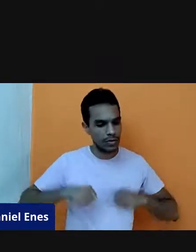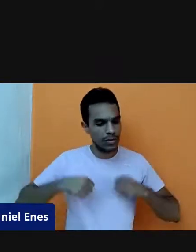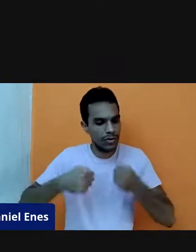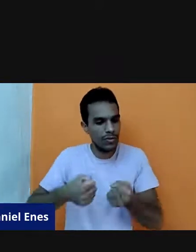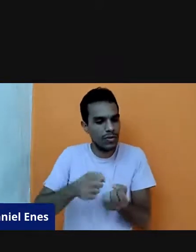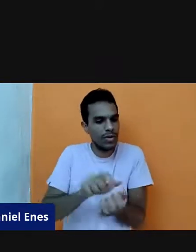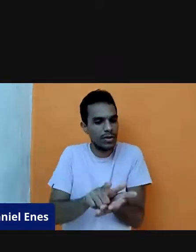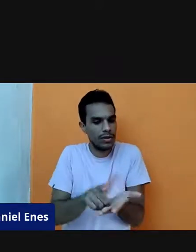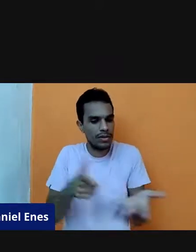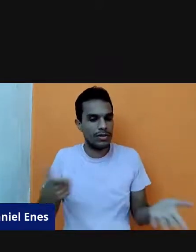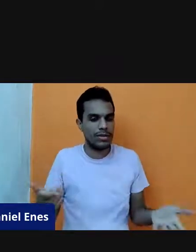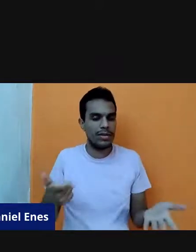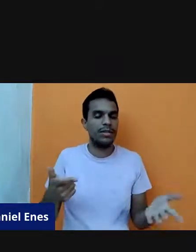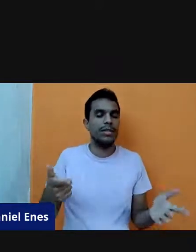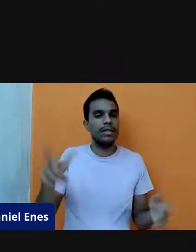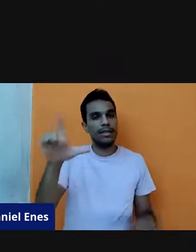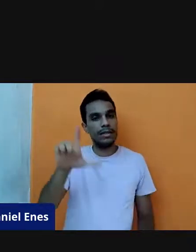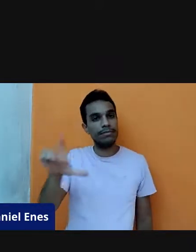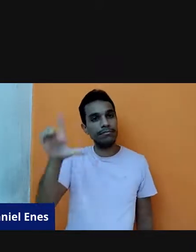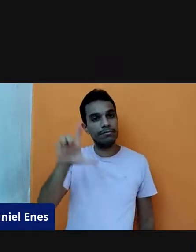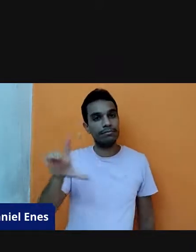e à literatura,